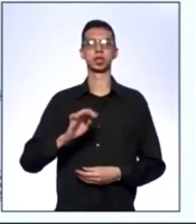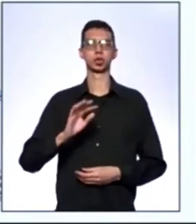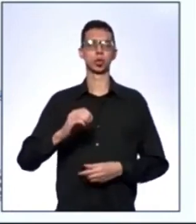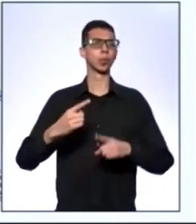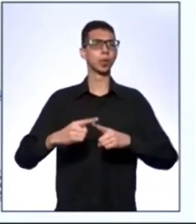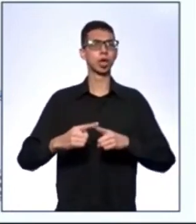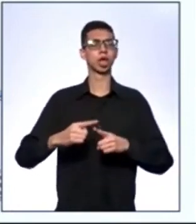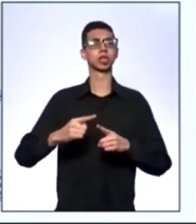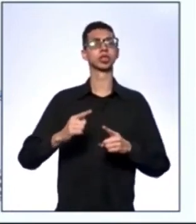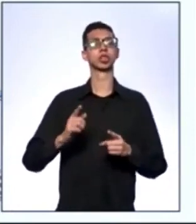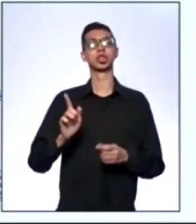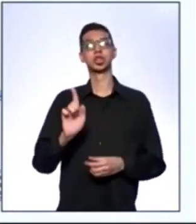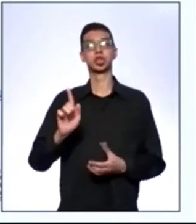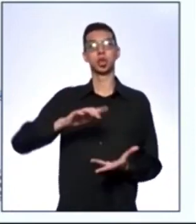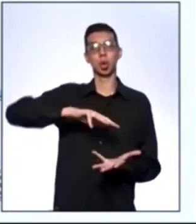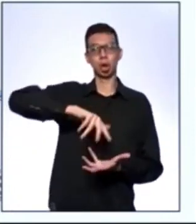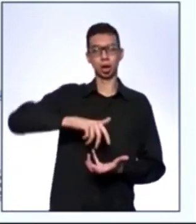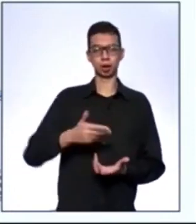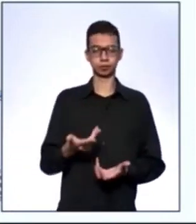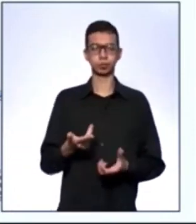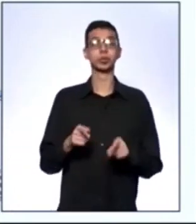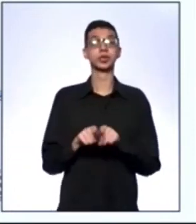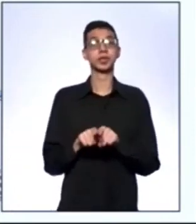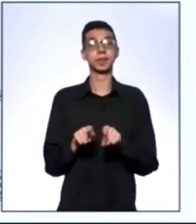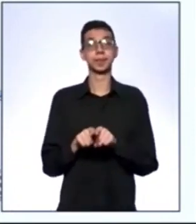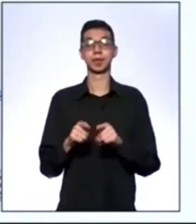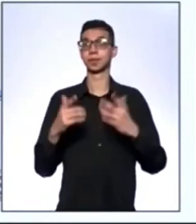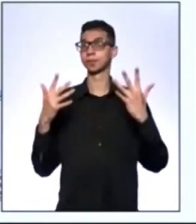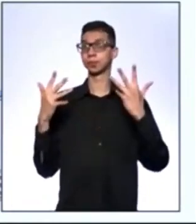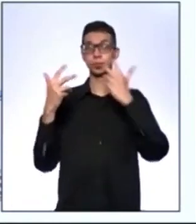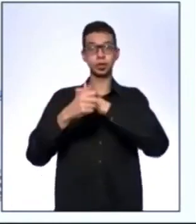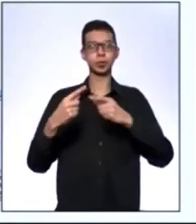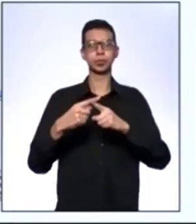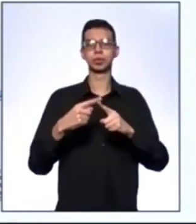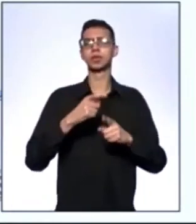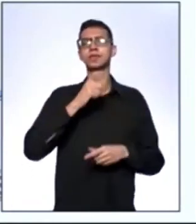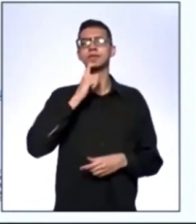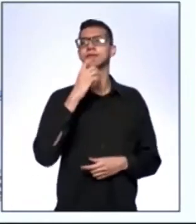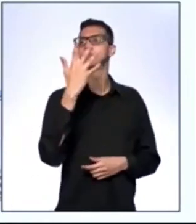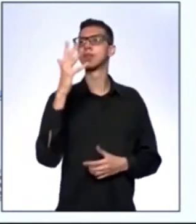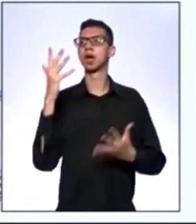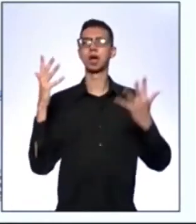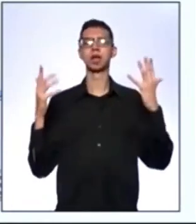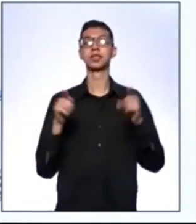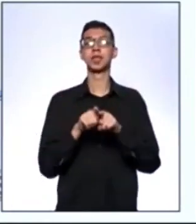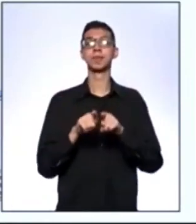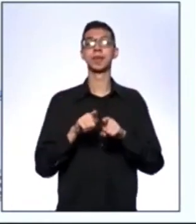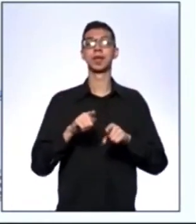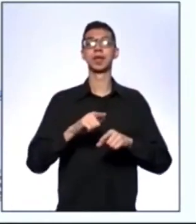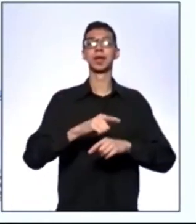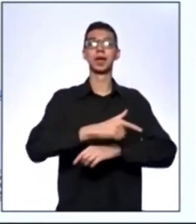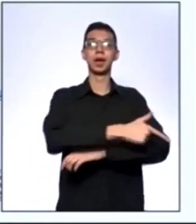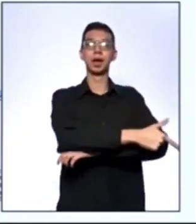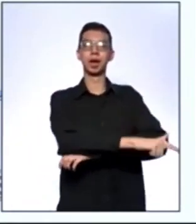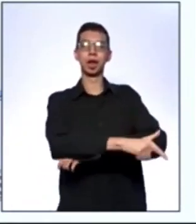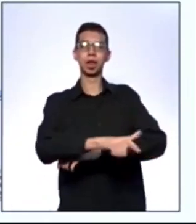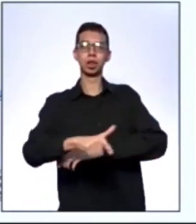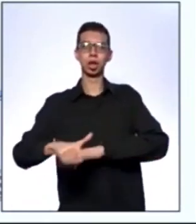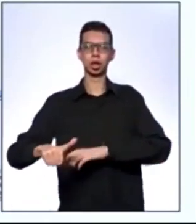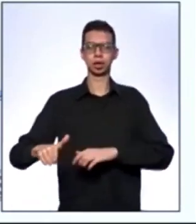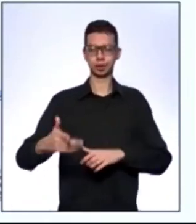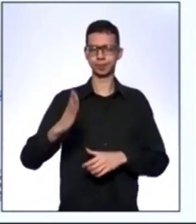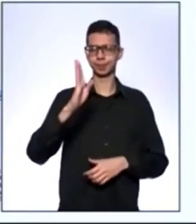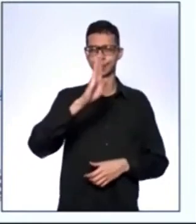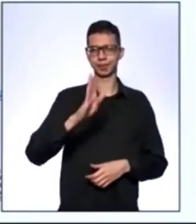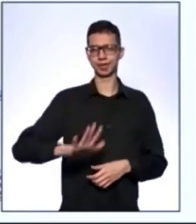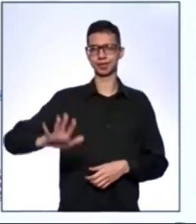patrimônio paisagístico pela beleza da mata do litoral brasileiro, à altura do Rio de Janeiro, São Paulo, norte